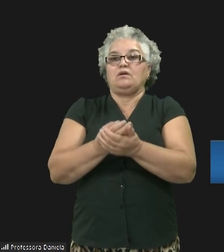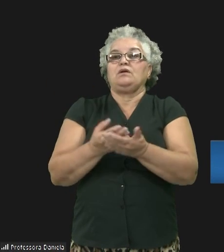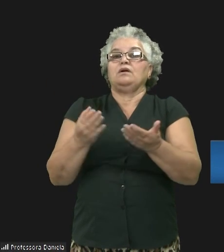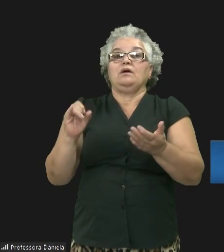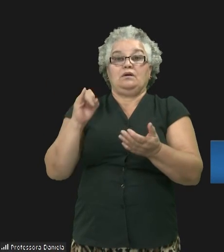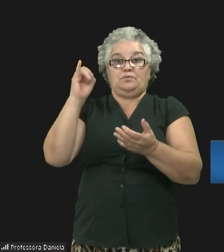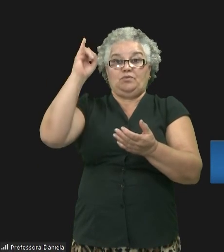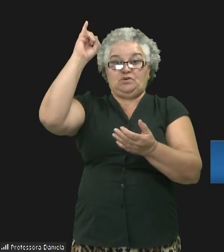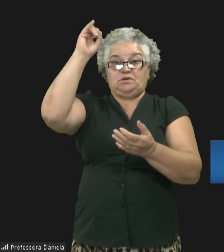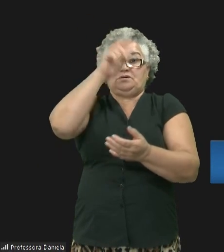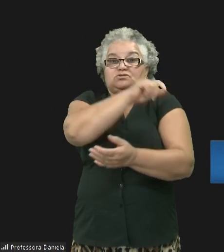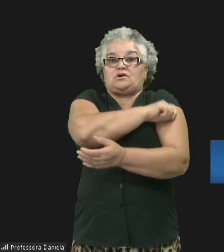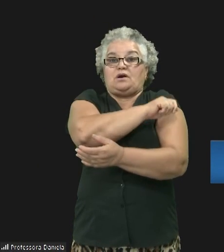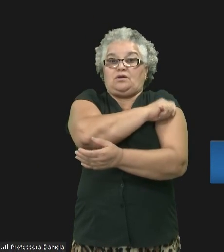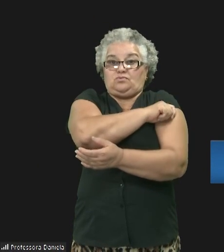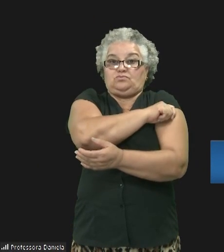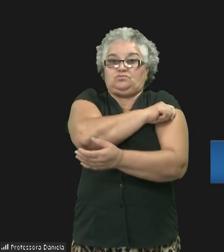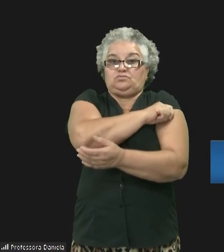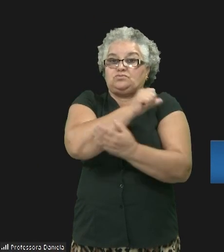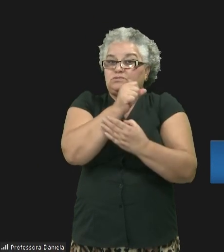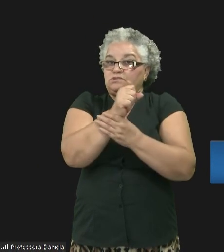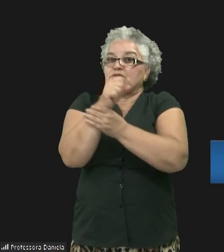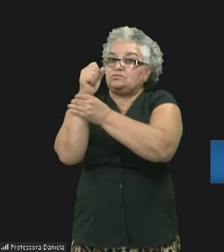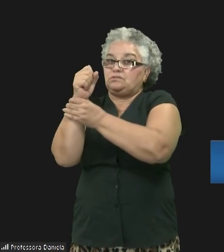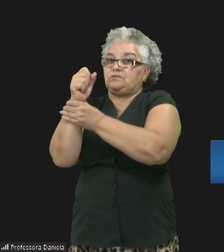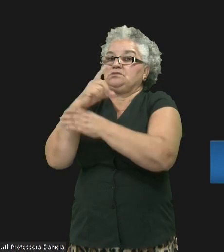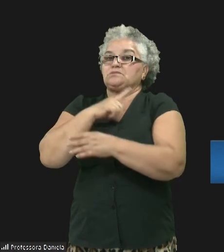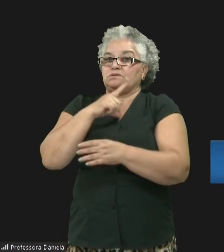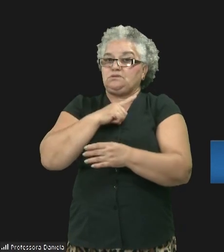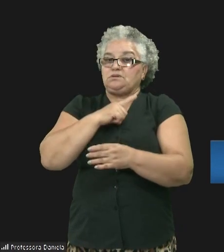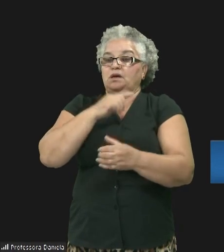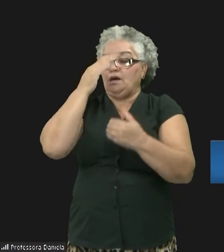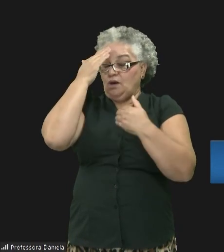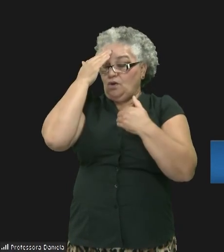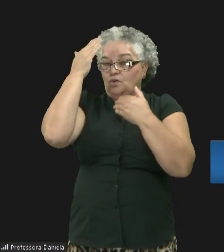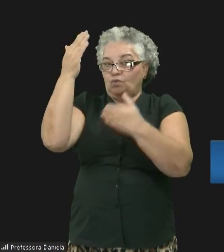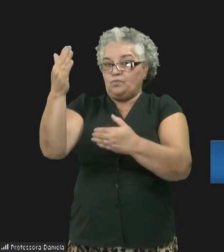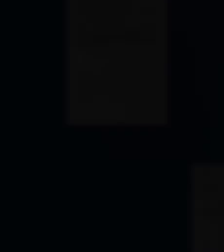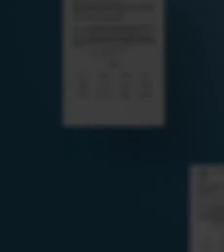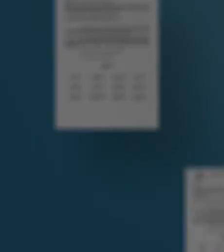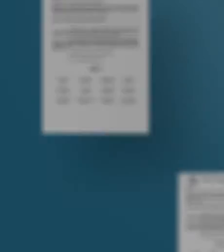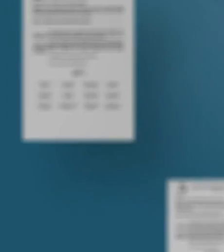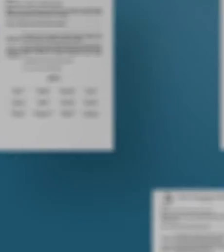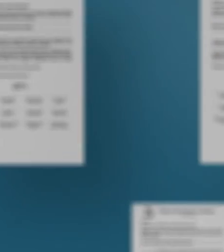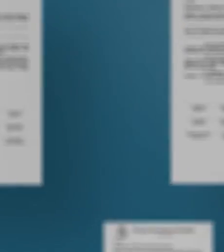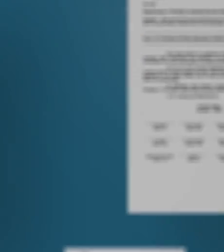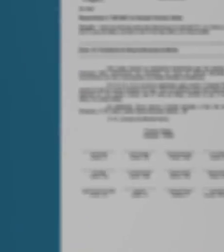nossos estudantes e a segurança dos mesmos. Muito obrigada e espero a aprovação.